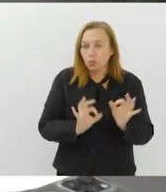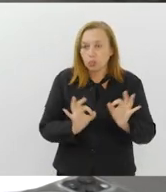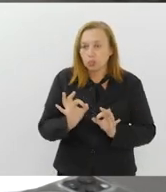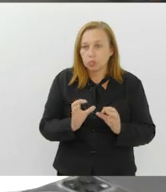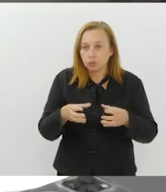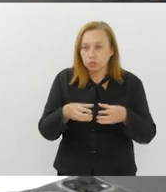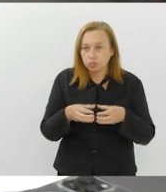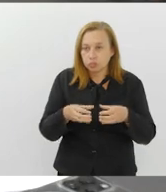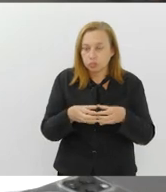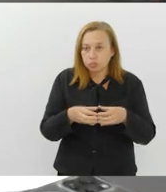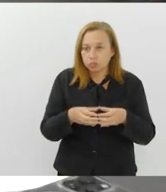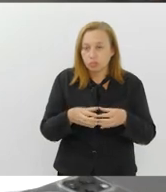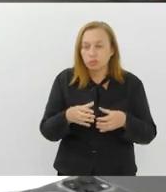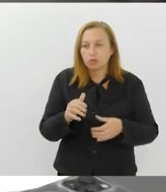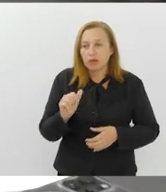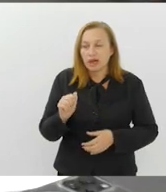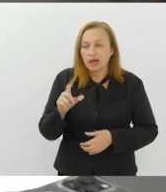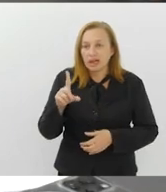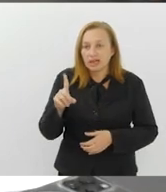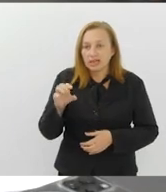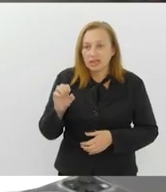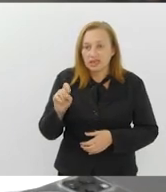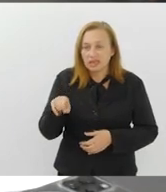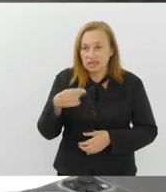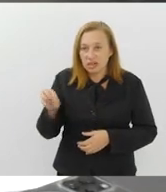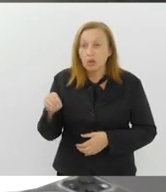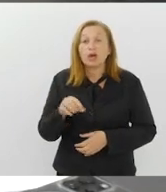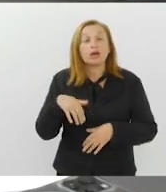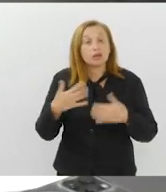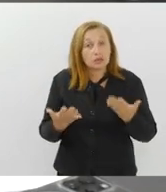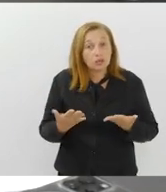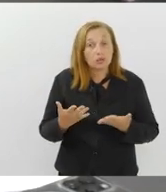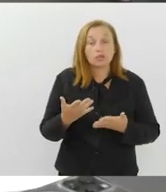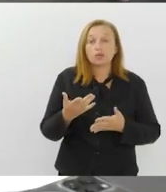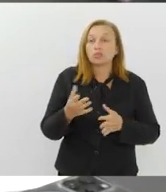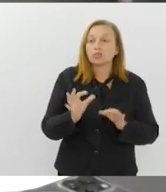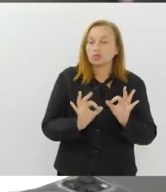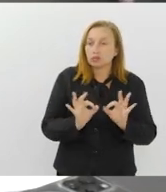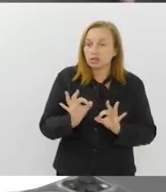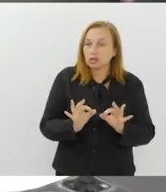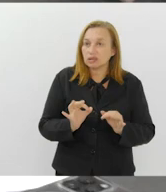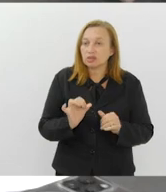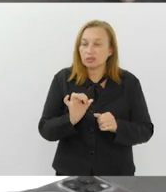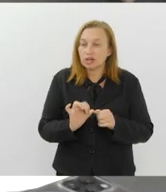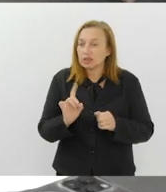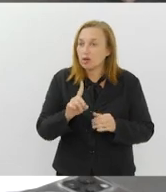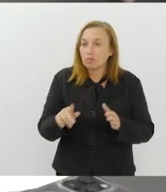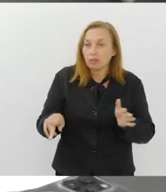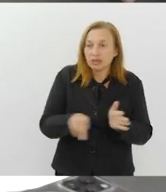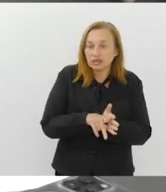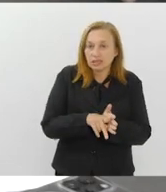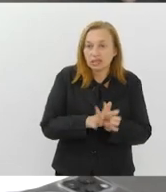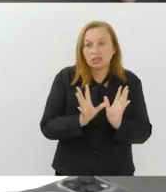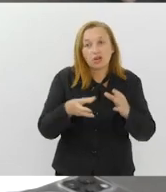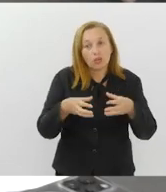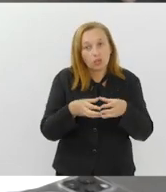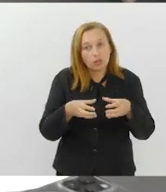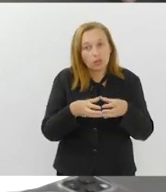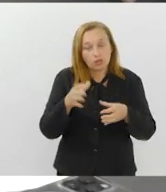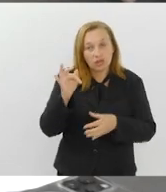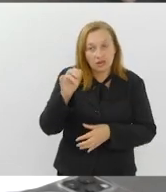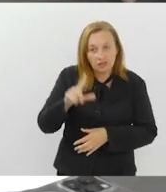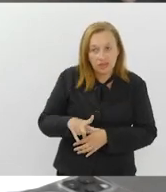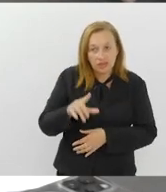coletivo por adesão. Então, esses planos que foram mencionados não fazem parte das operadoras da Fena